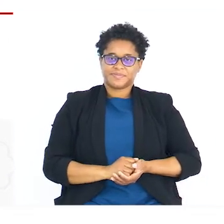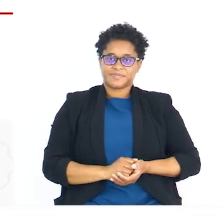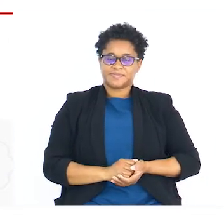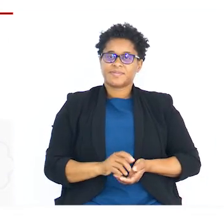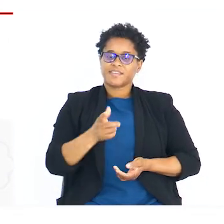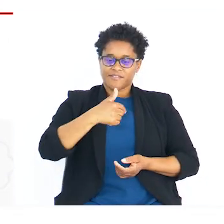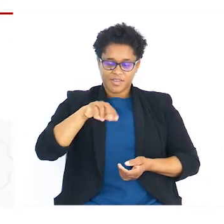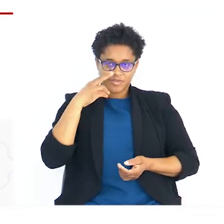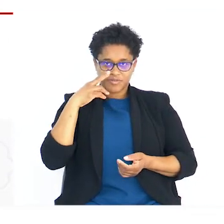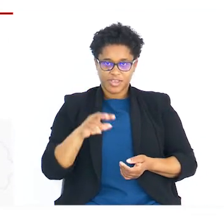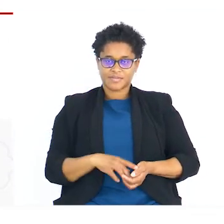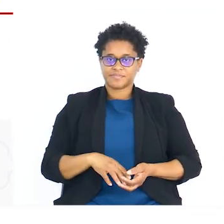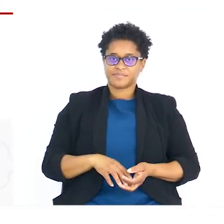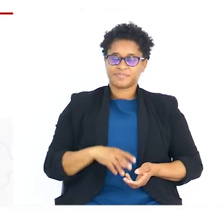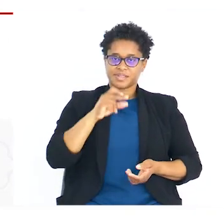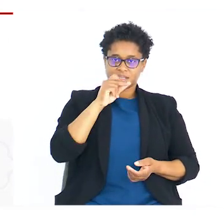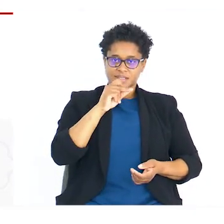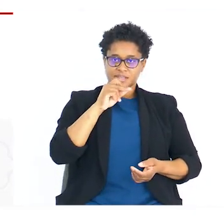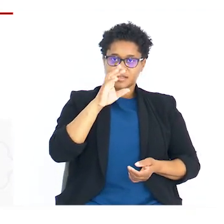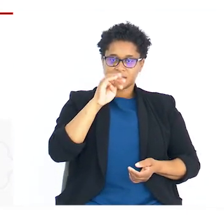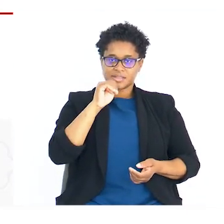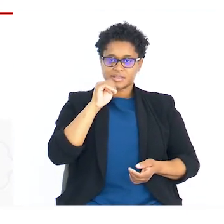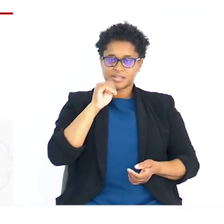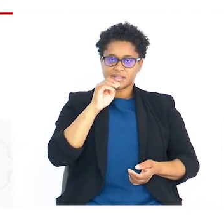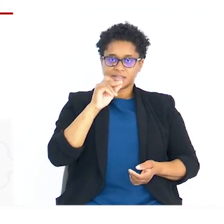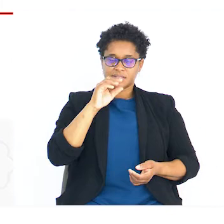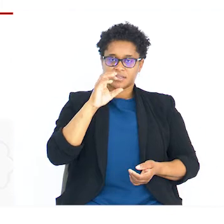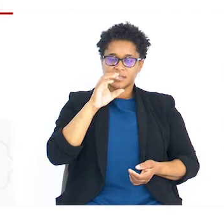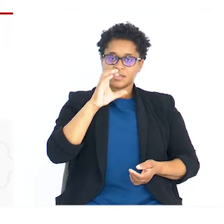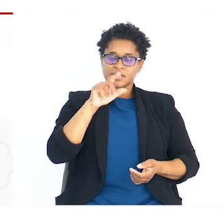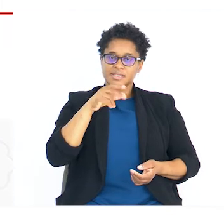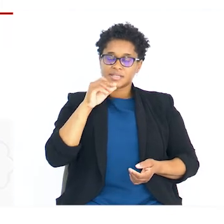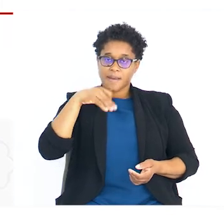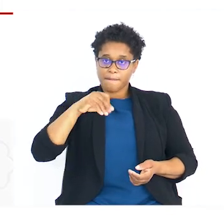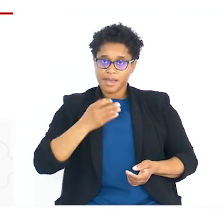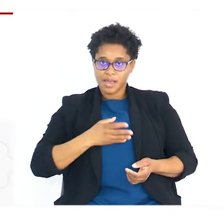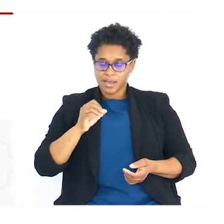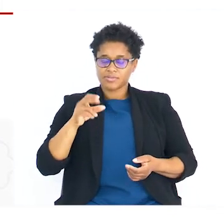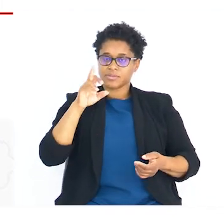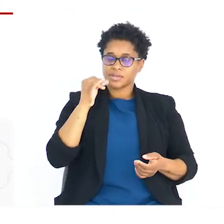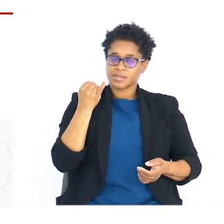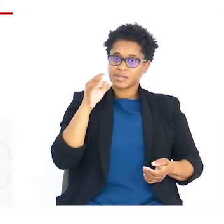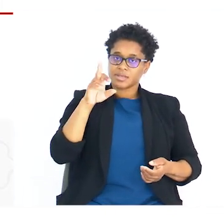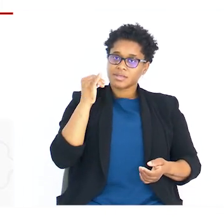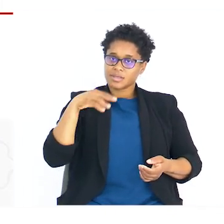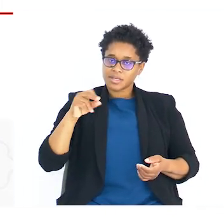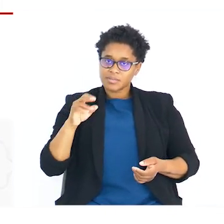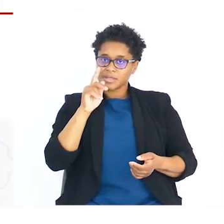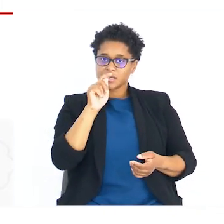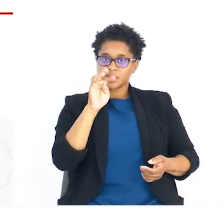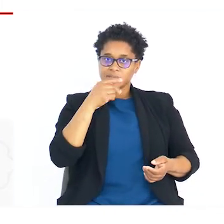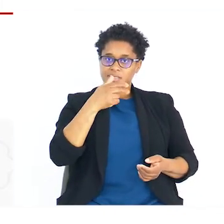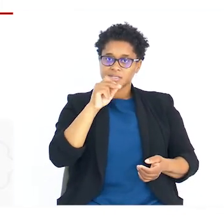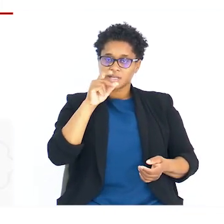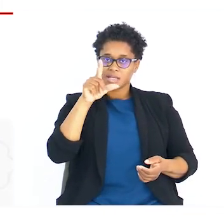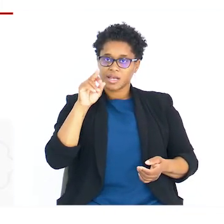Então vamos lá ver. Açapado rima com instalado. Trapo rima com